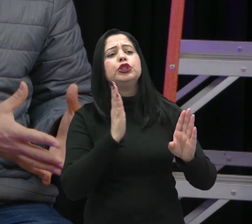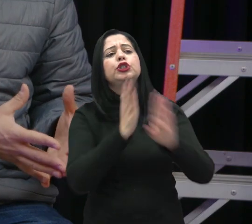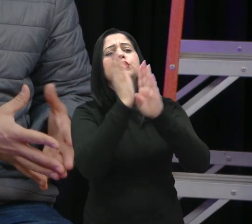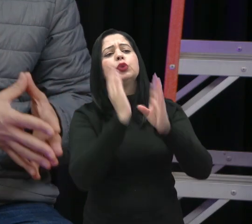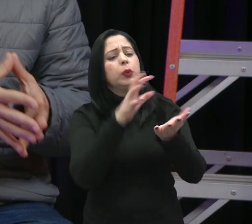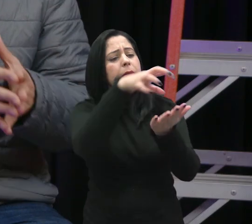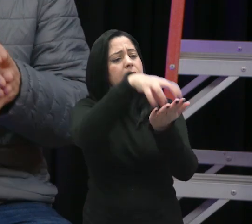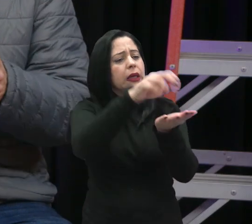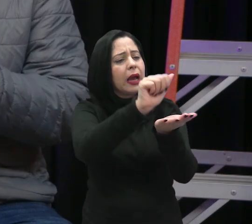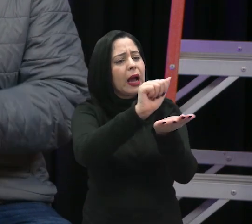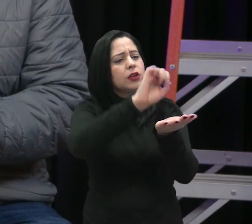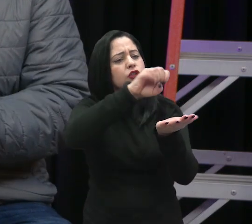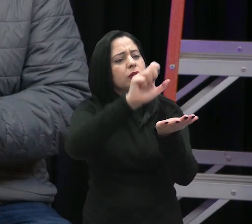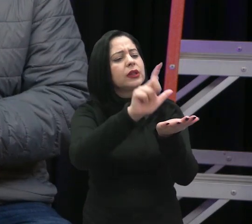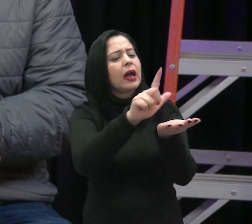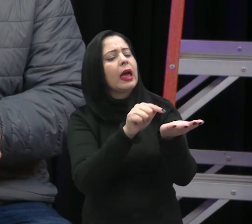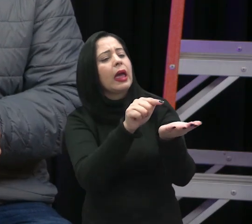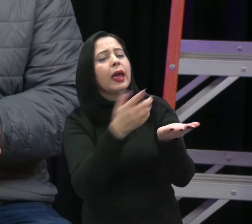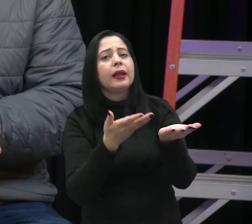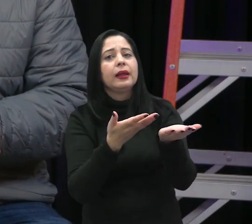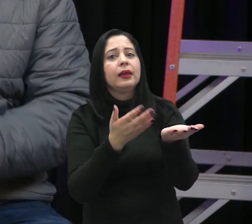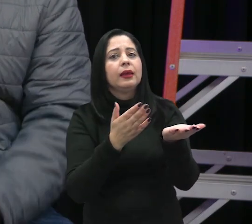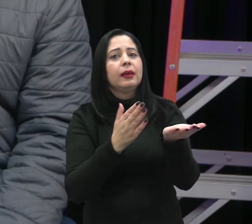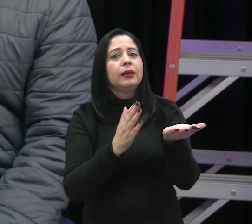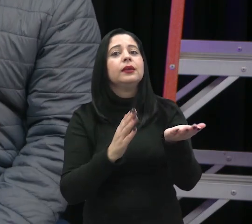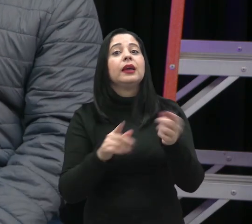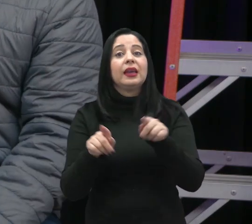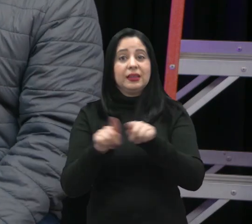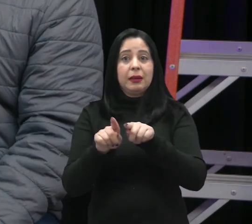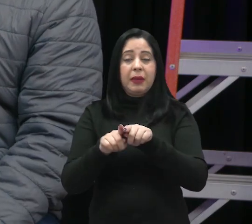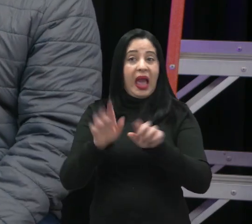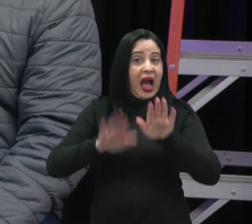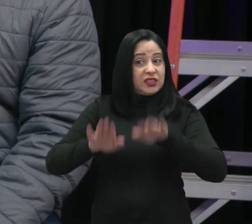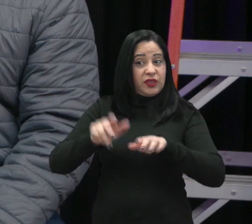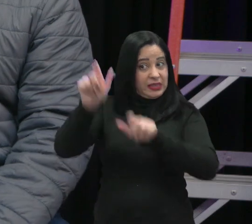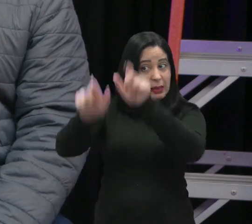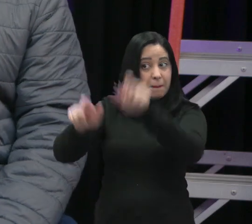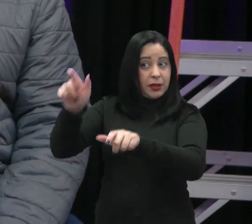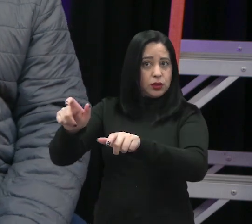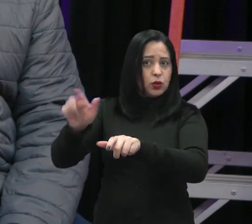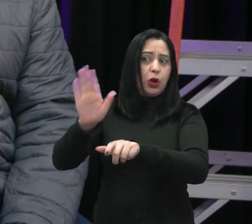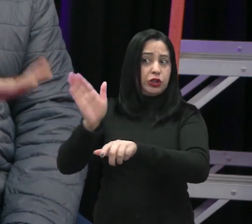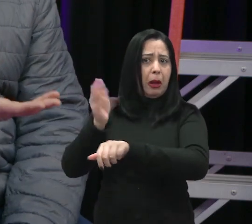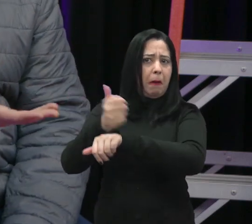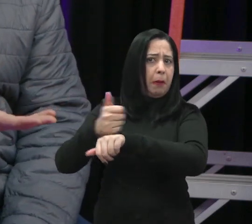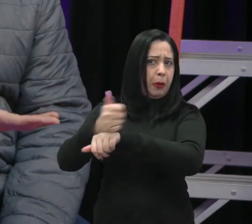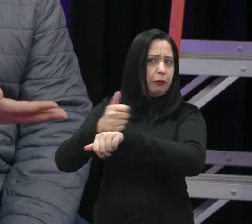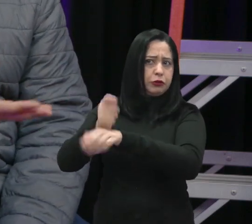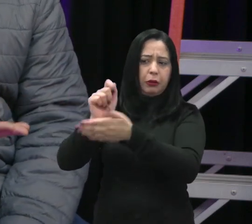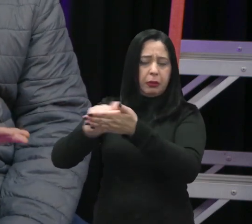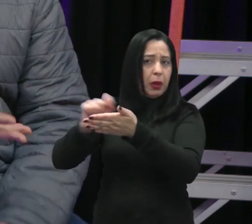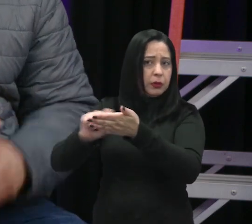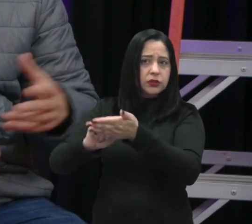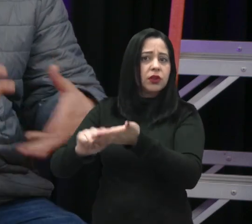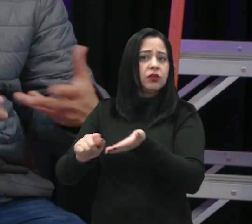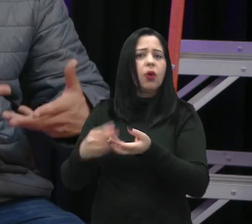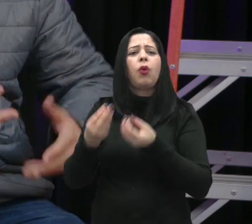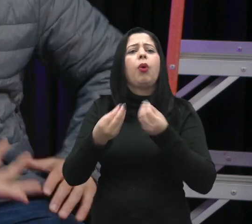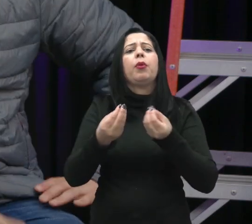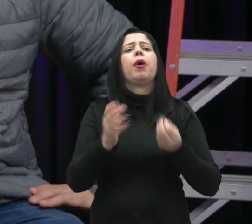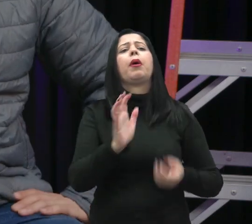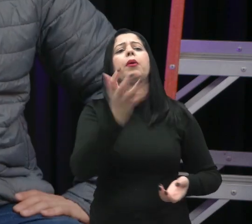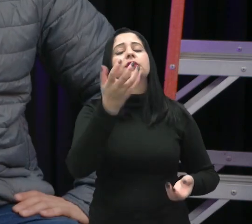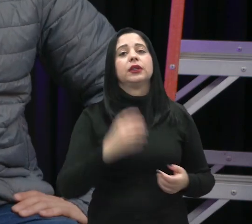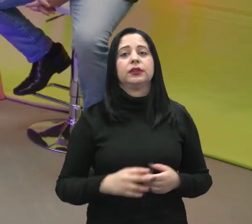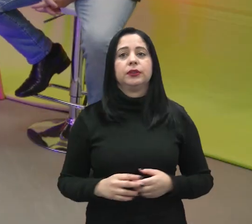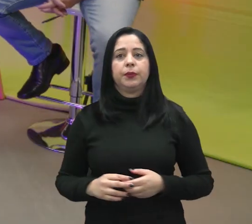a academia, que ela está em atividade na cidade, de repente até escreve, né? Exato. Sonha, de repente, também ocupar uma cadeira, de repente, um dia. Como é que é esse